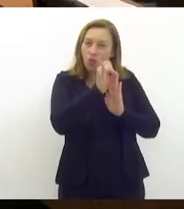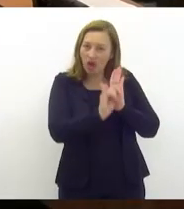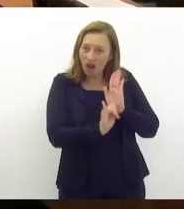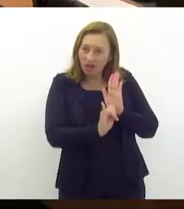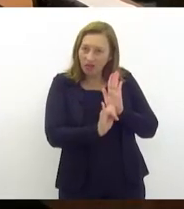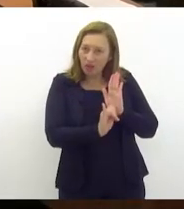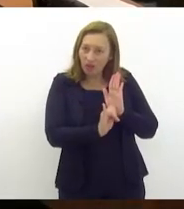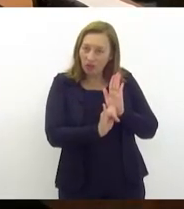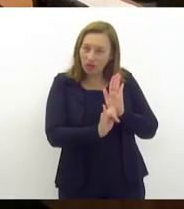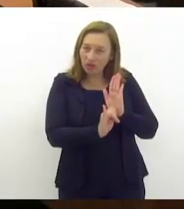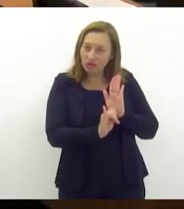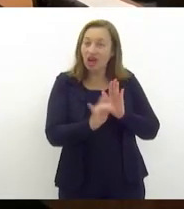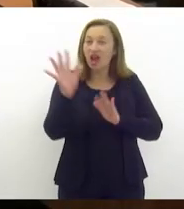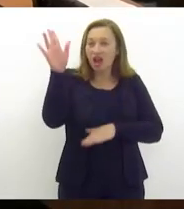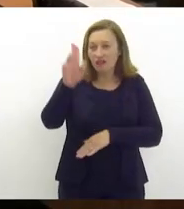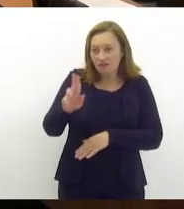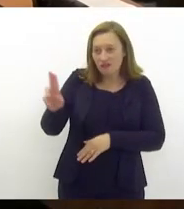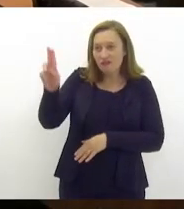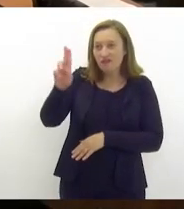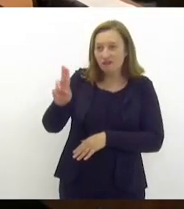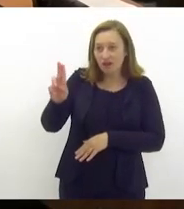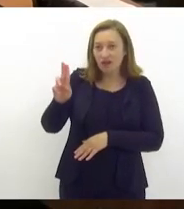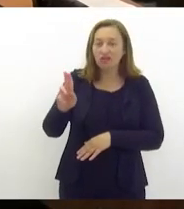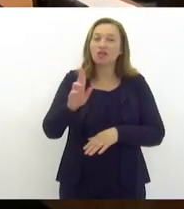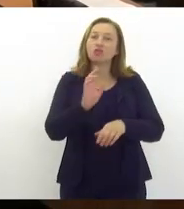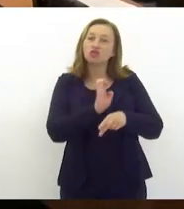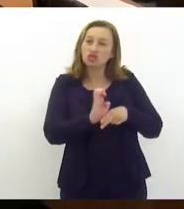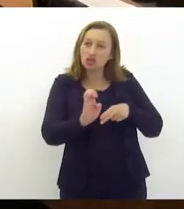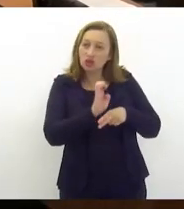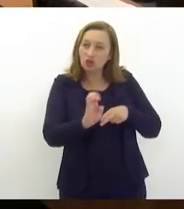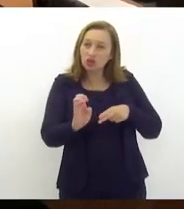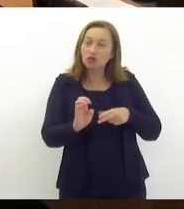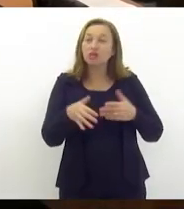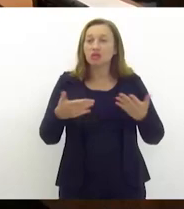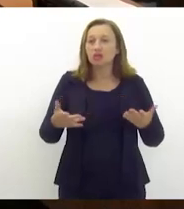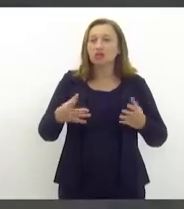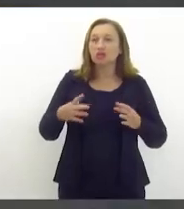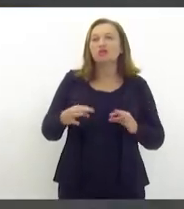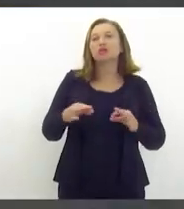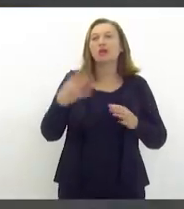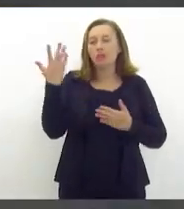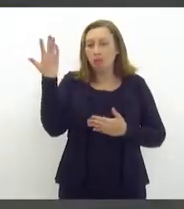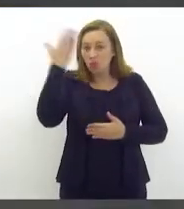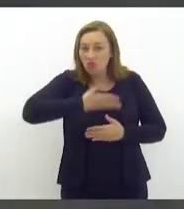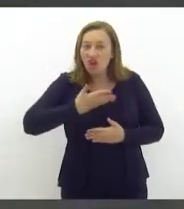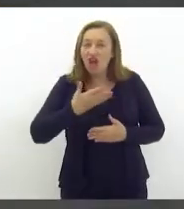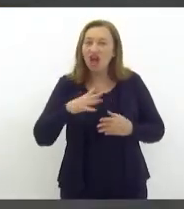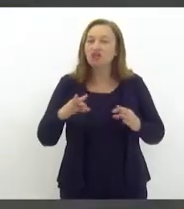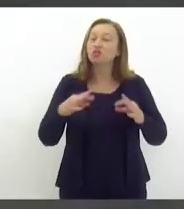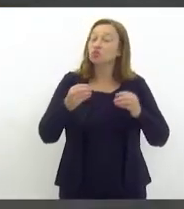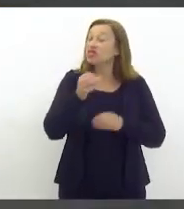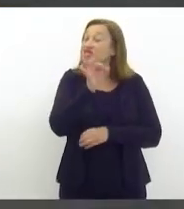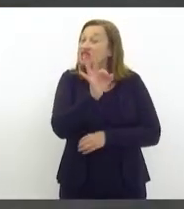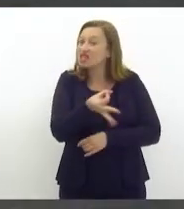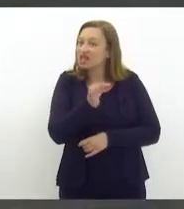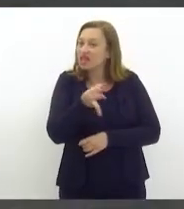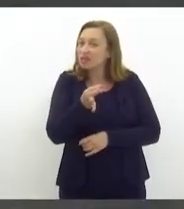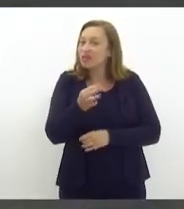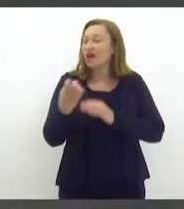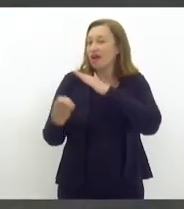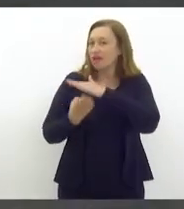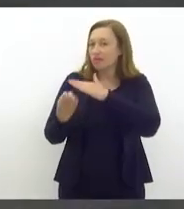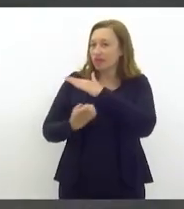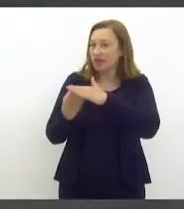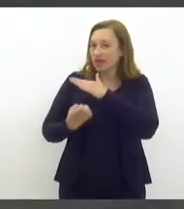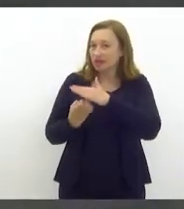a faculdade onde se estagiou, de que constou, e evidentemente a empresa